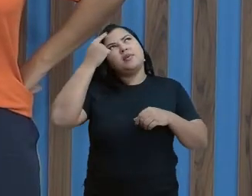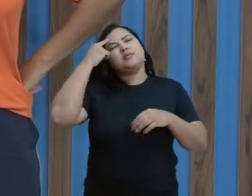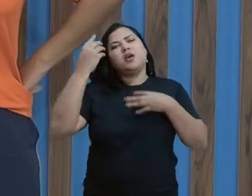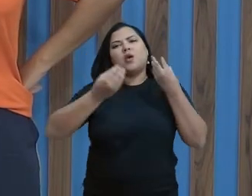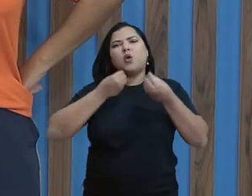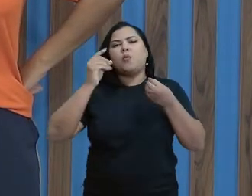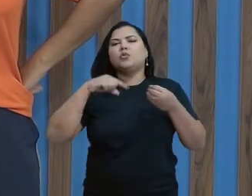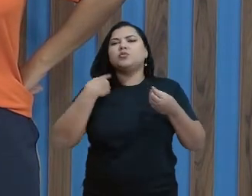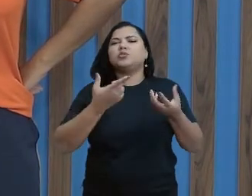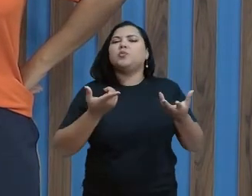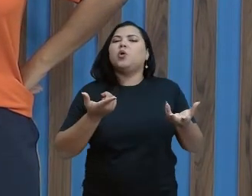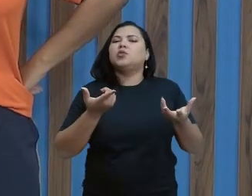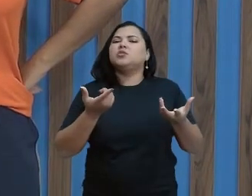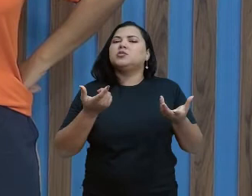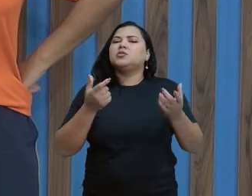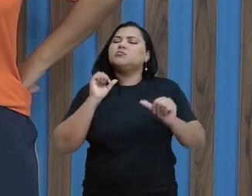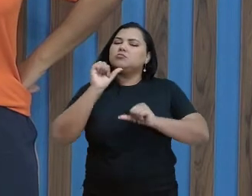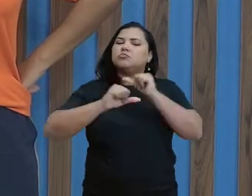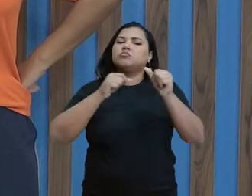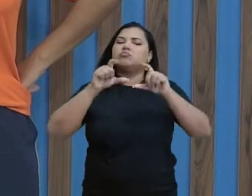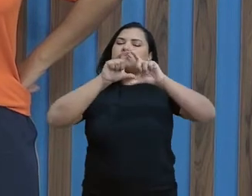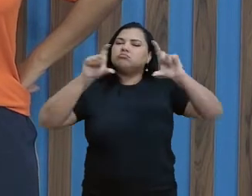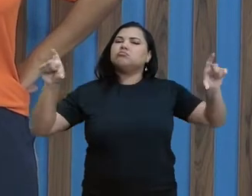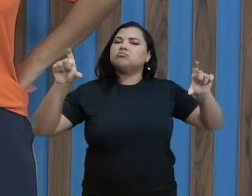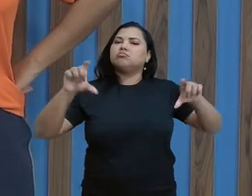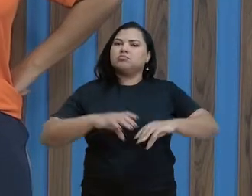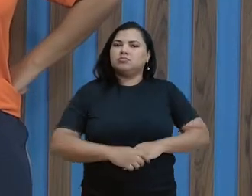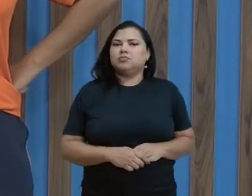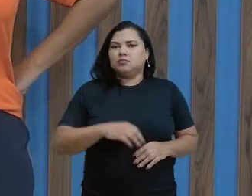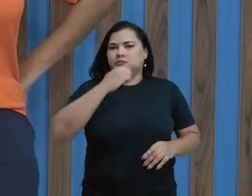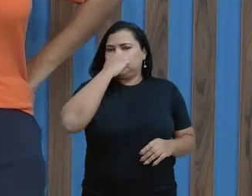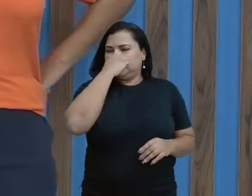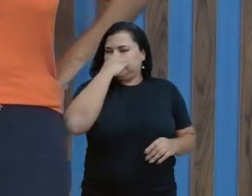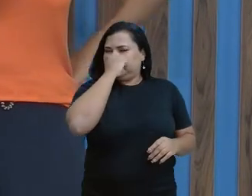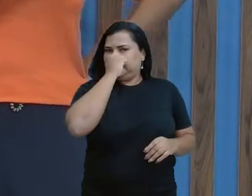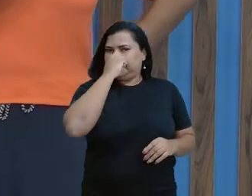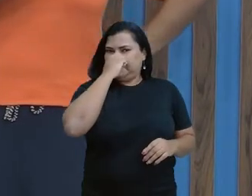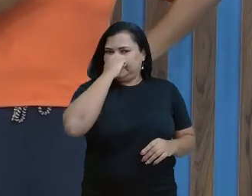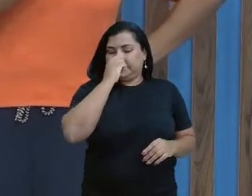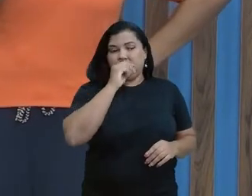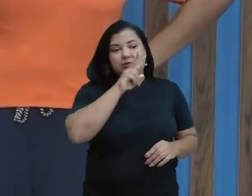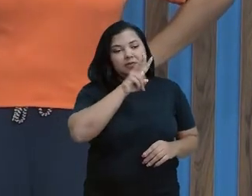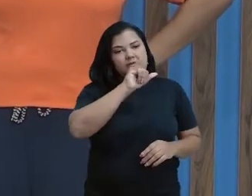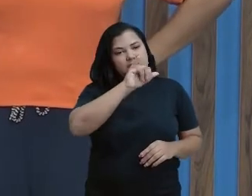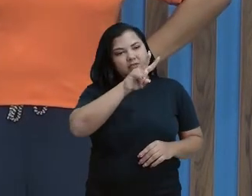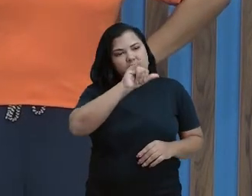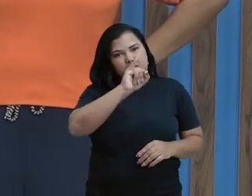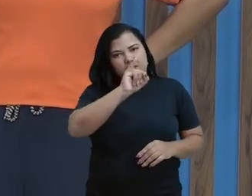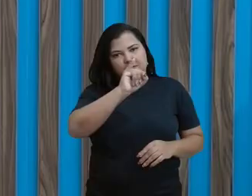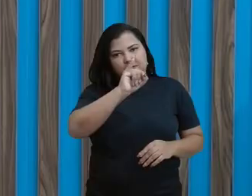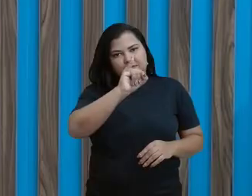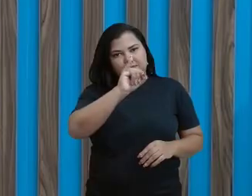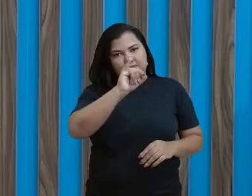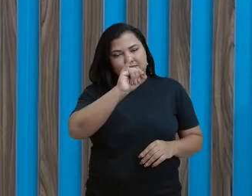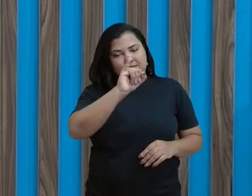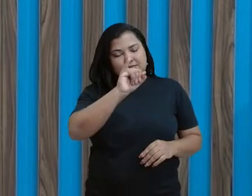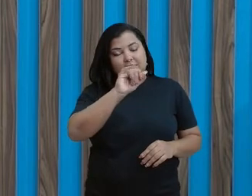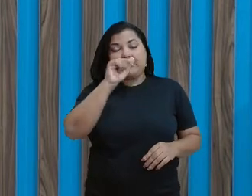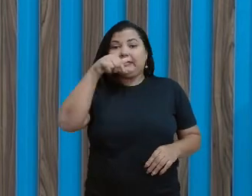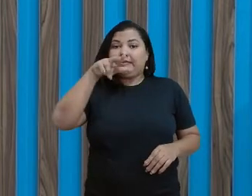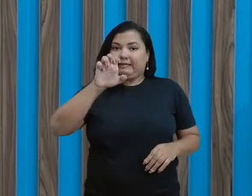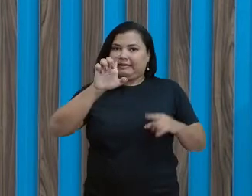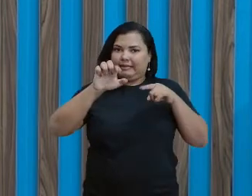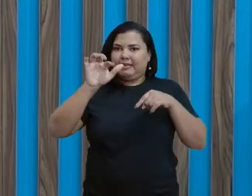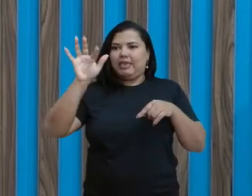como a gente pode transformar em uma oração, né? Então, tipo, Vivi, tipo, que é